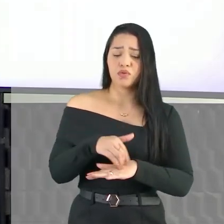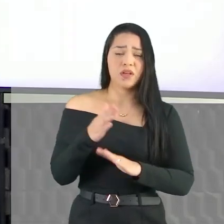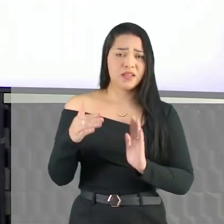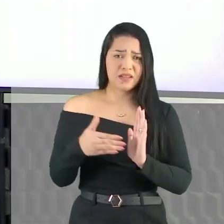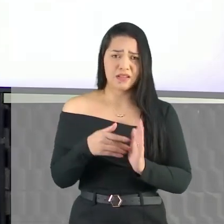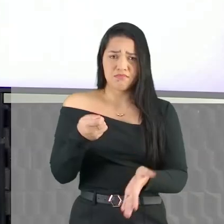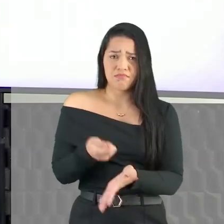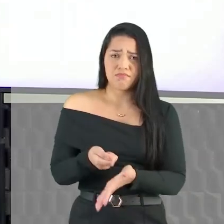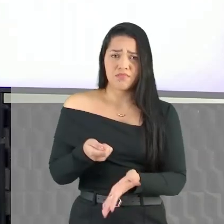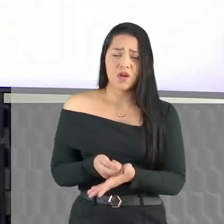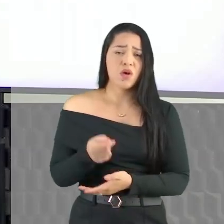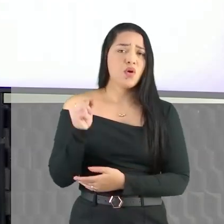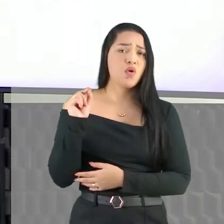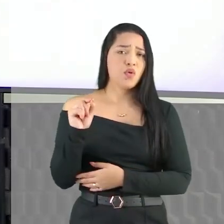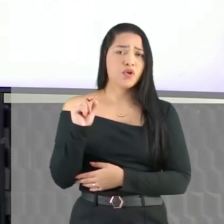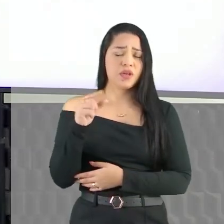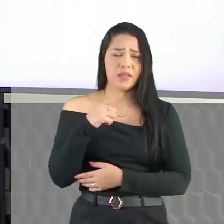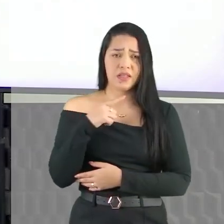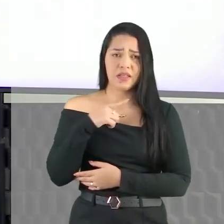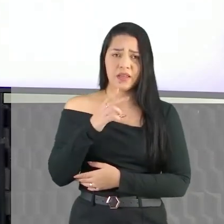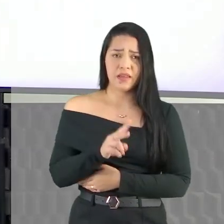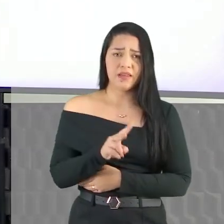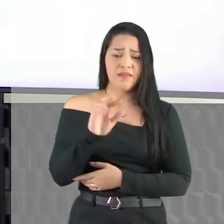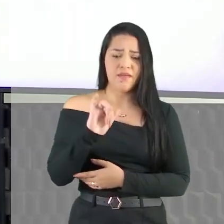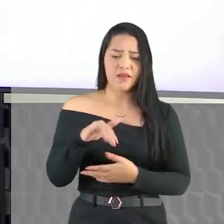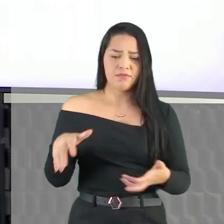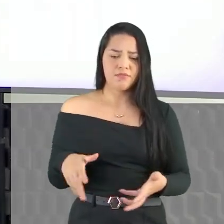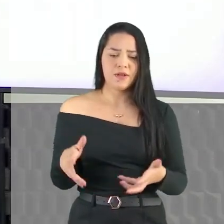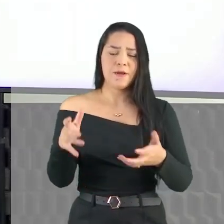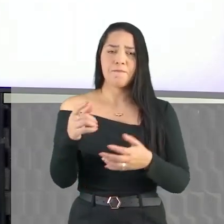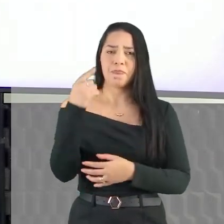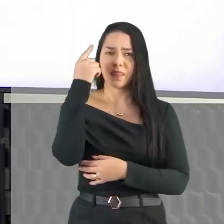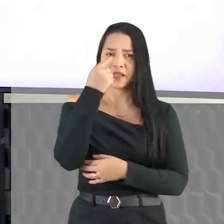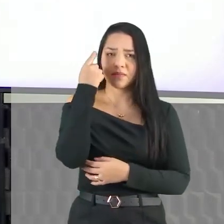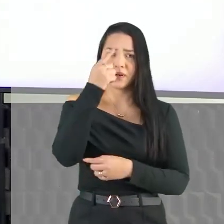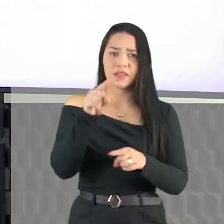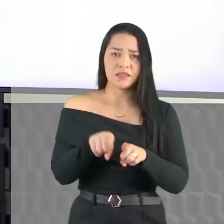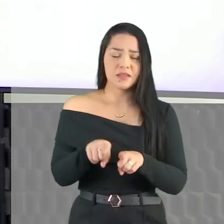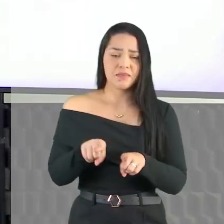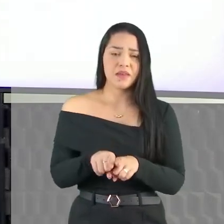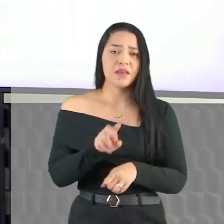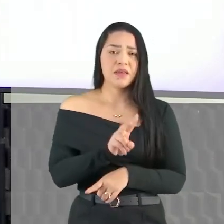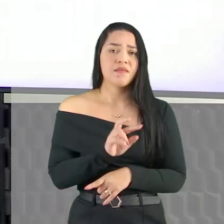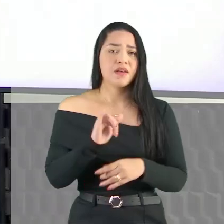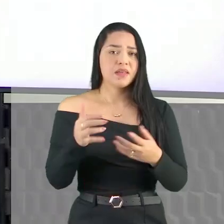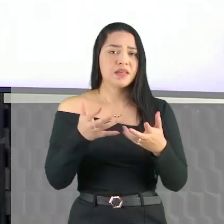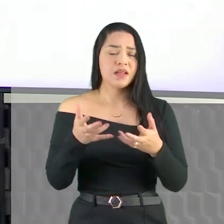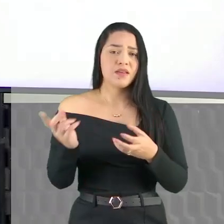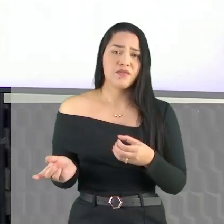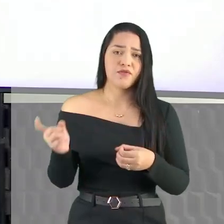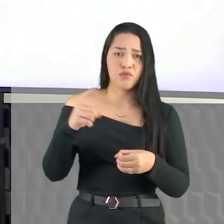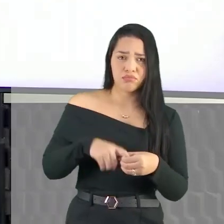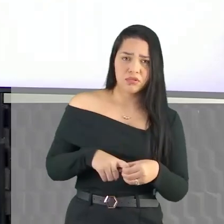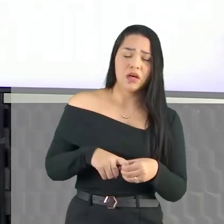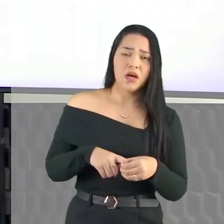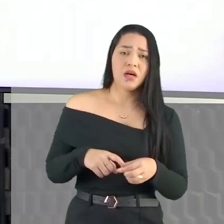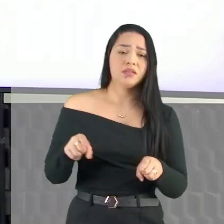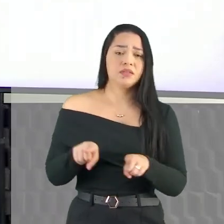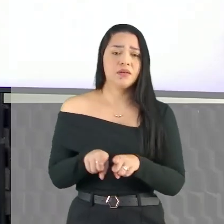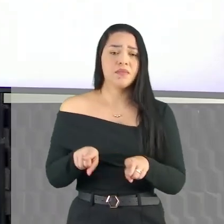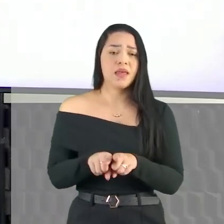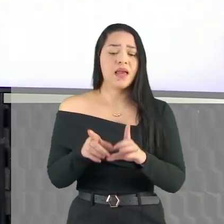totalitarismo, ou seja, do franquismo que vai se erguer na Espanha, e essa brigada tentando retomar